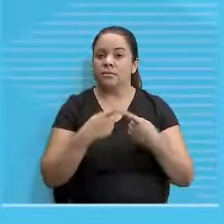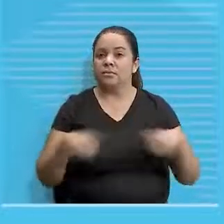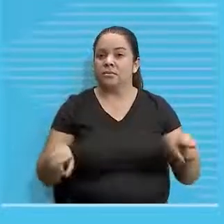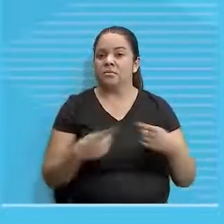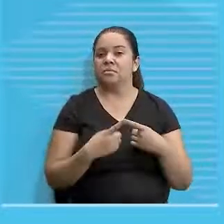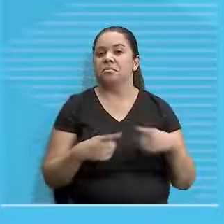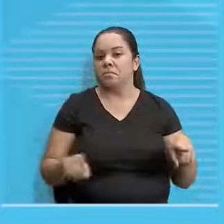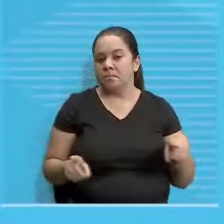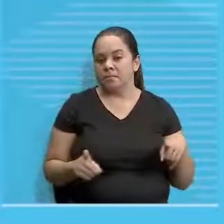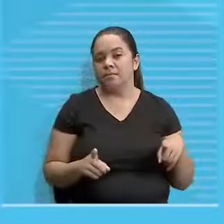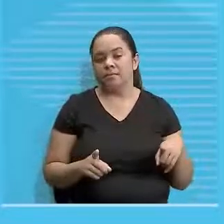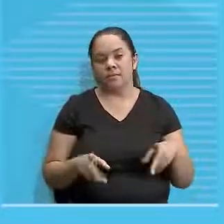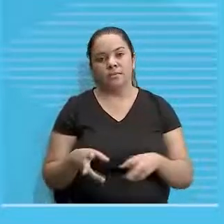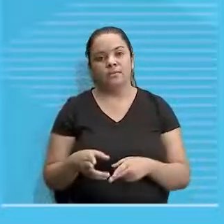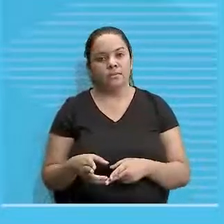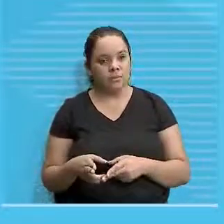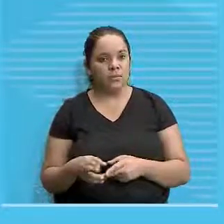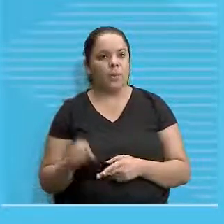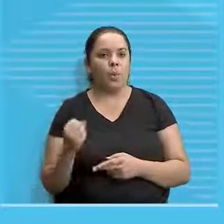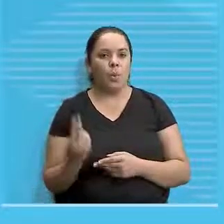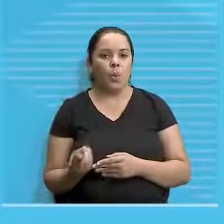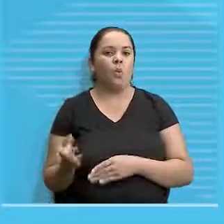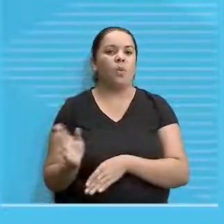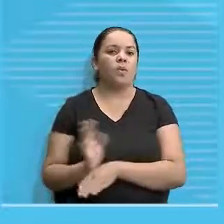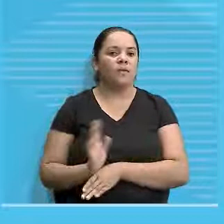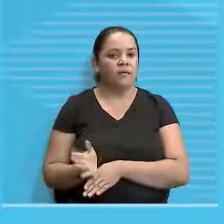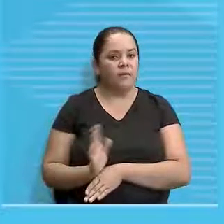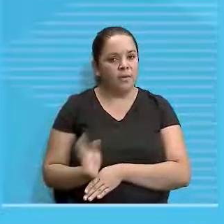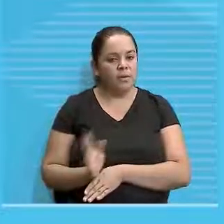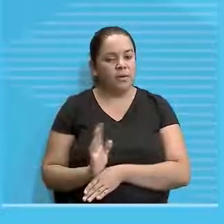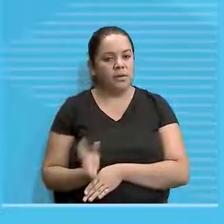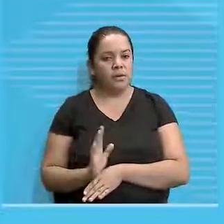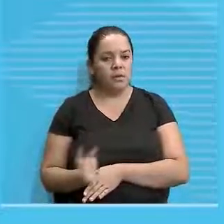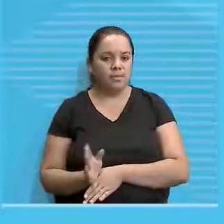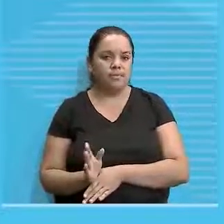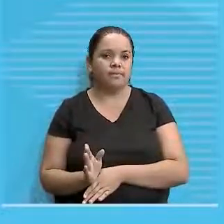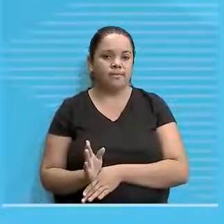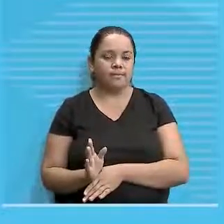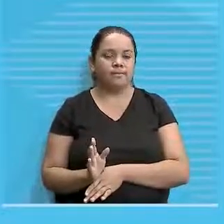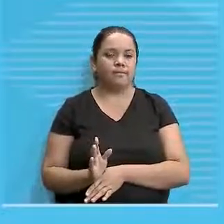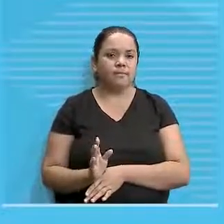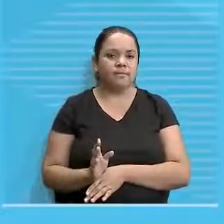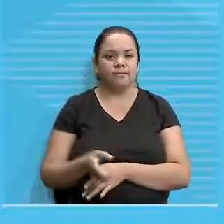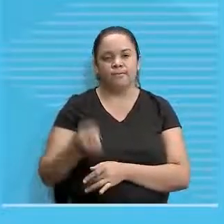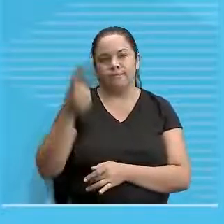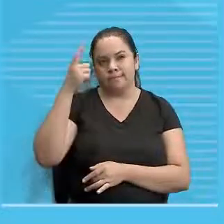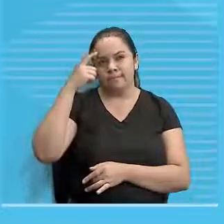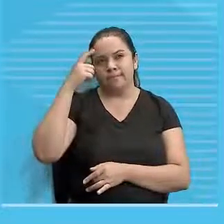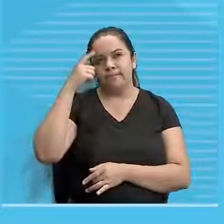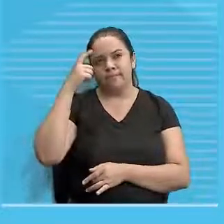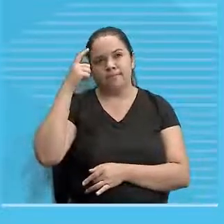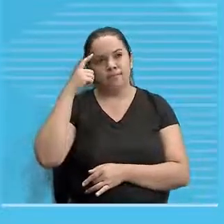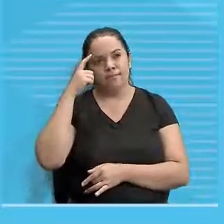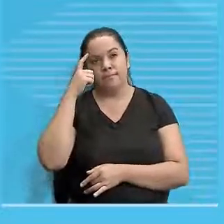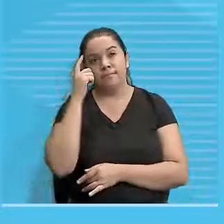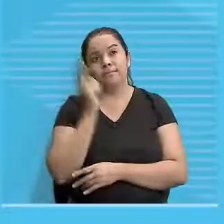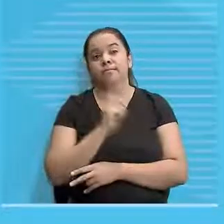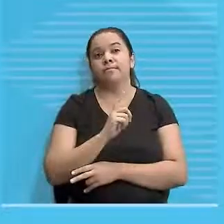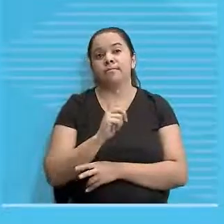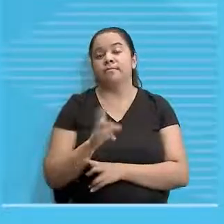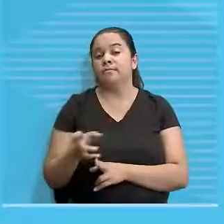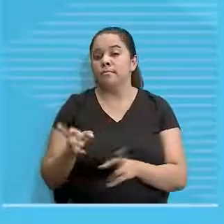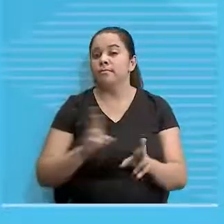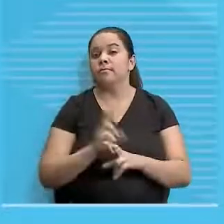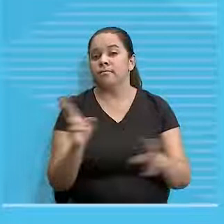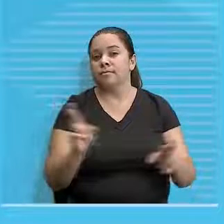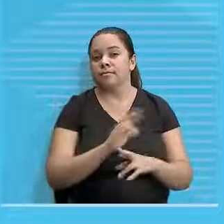assistir o mesmo tipo de filme, tem as mesmas ideias, a mesma visão em relação ao mundo. Isso aí acaba